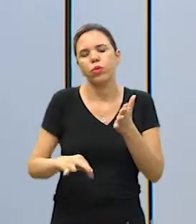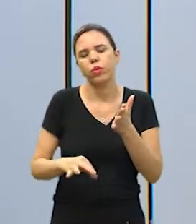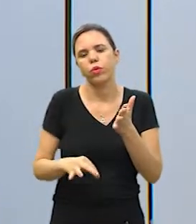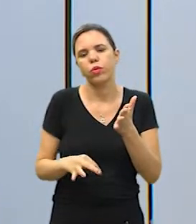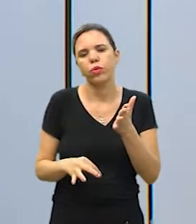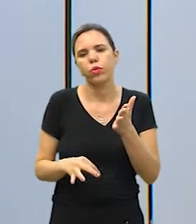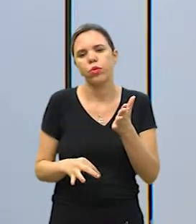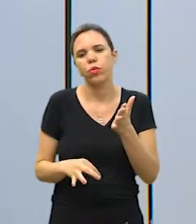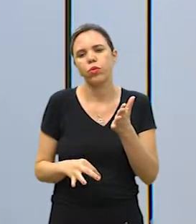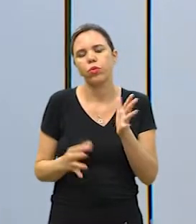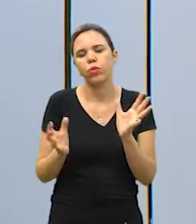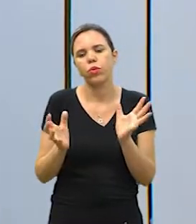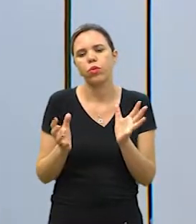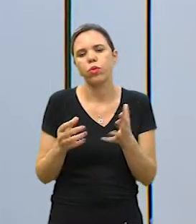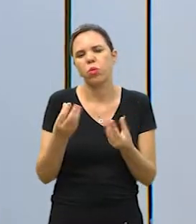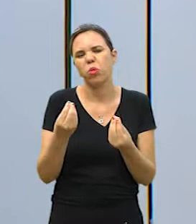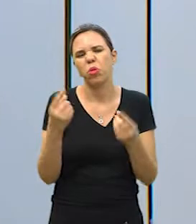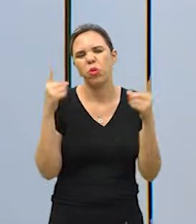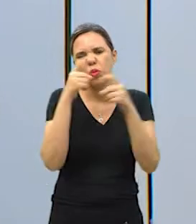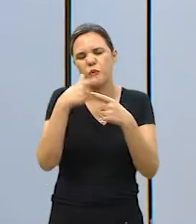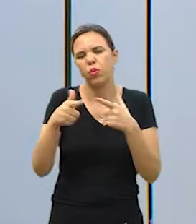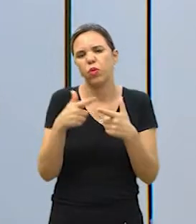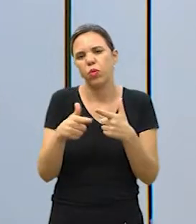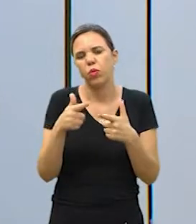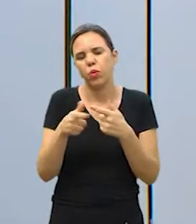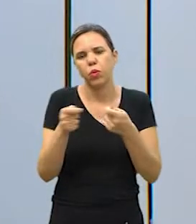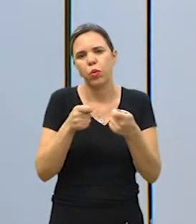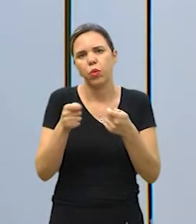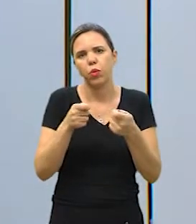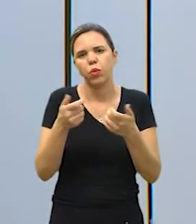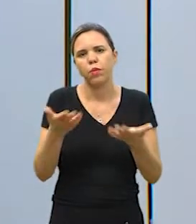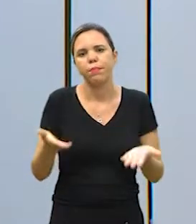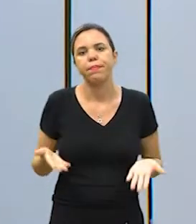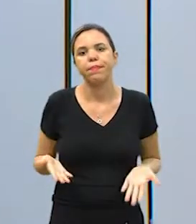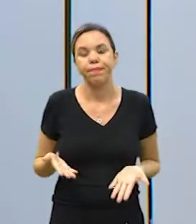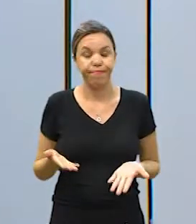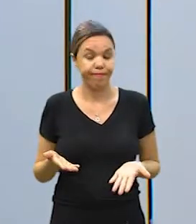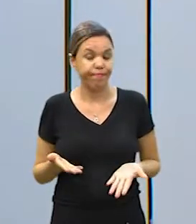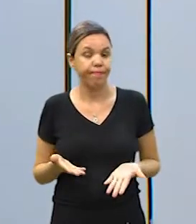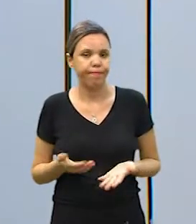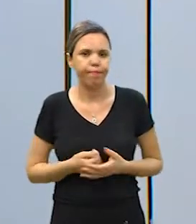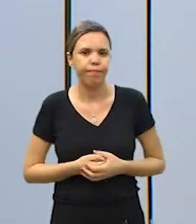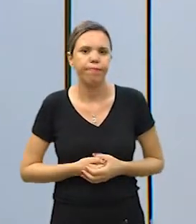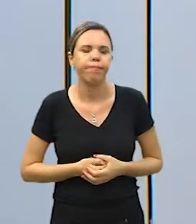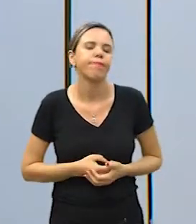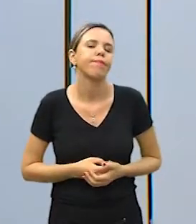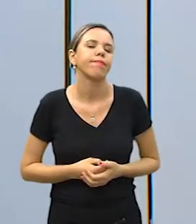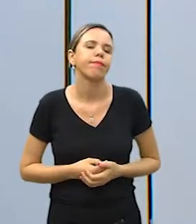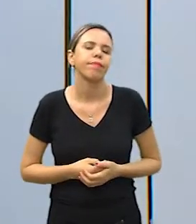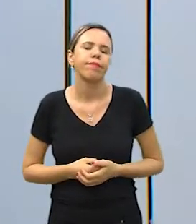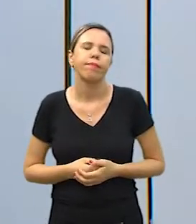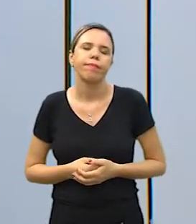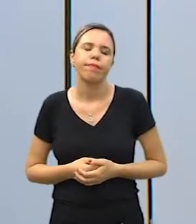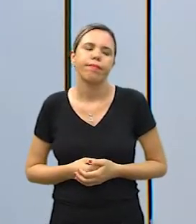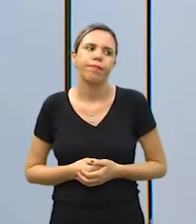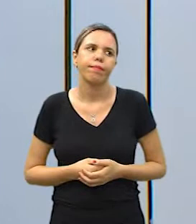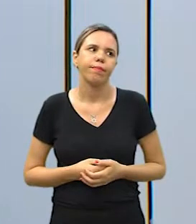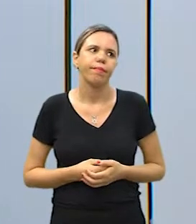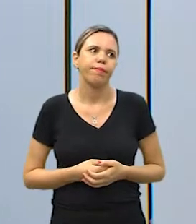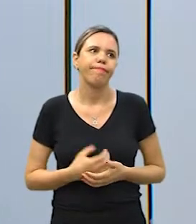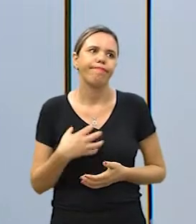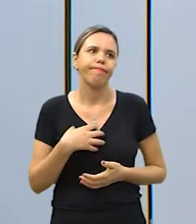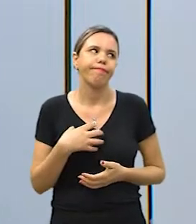e conjuntamente essa dificuldade de lidar com isso, né? Então, a gente fica